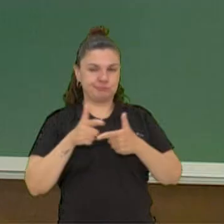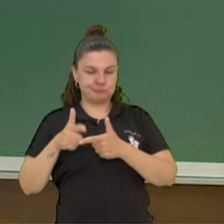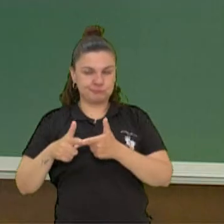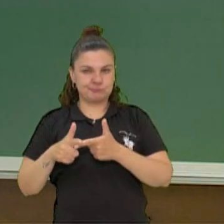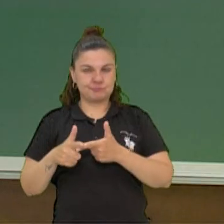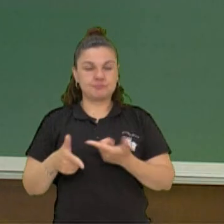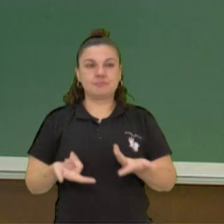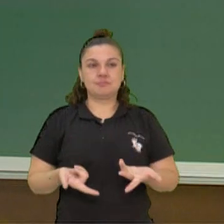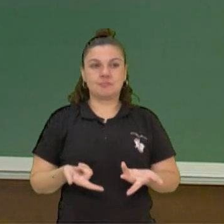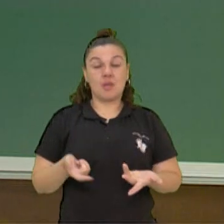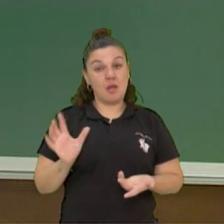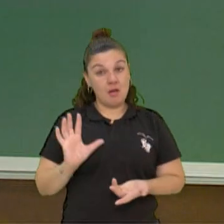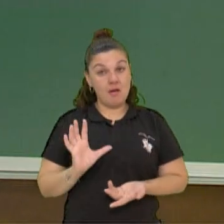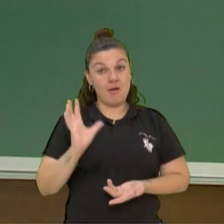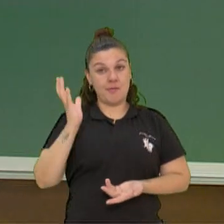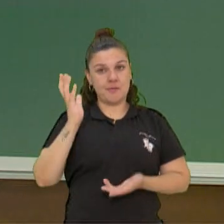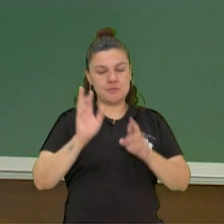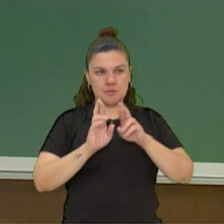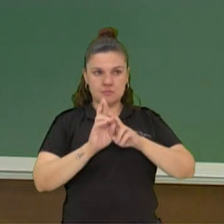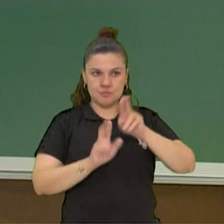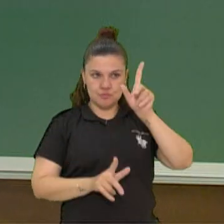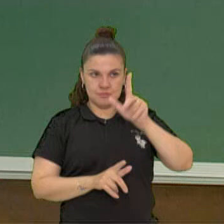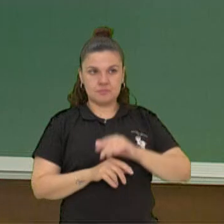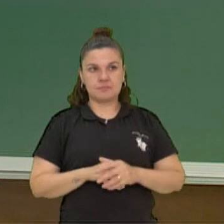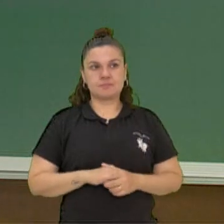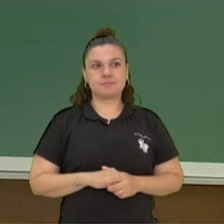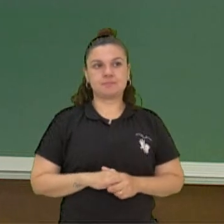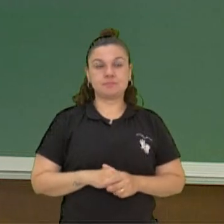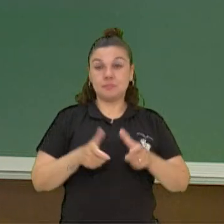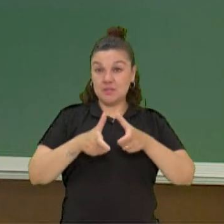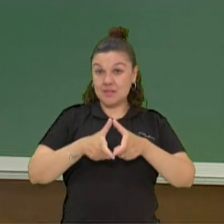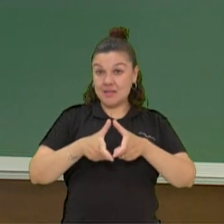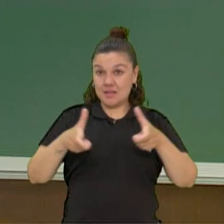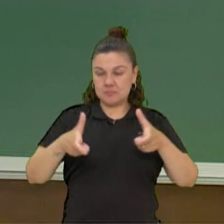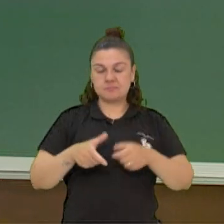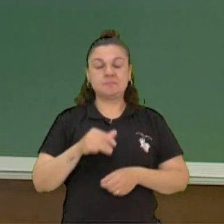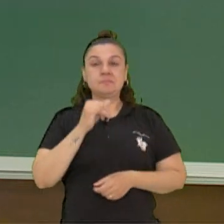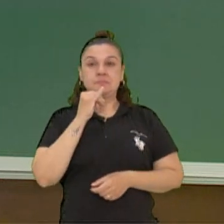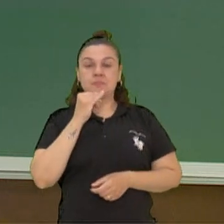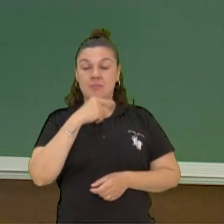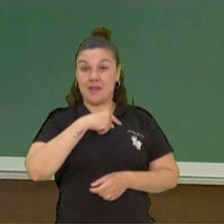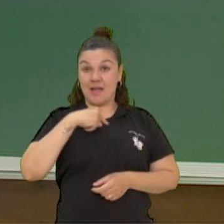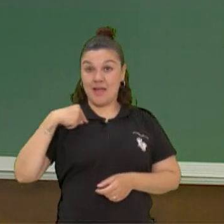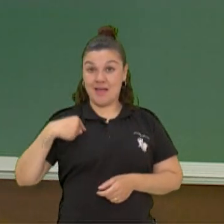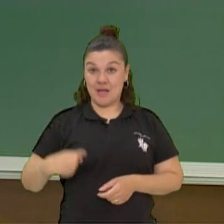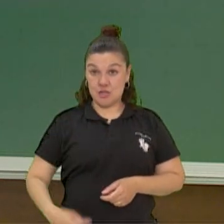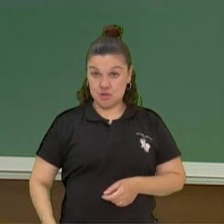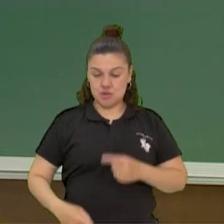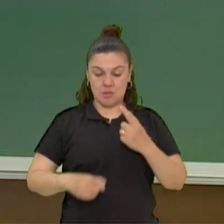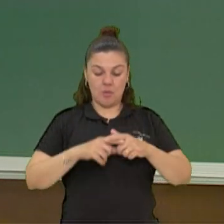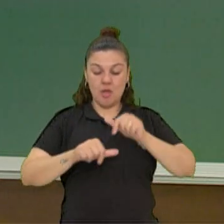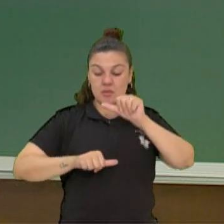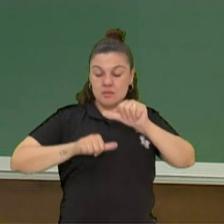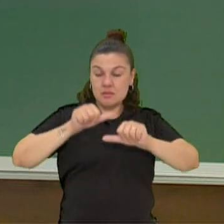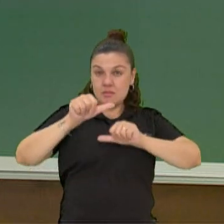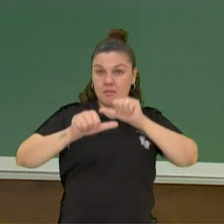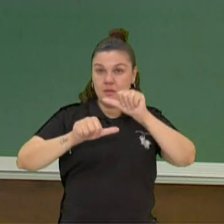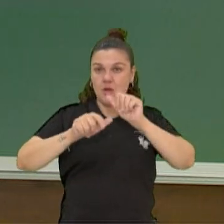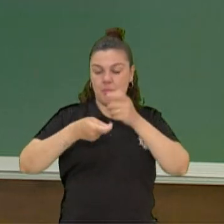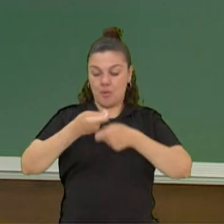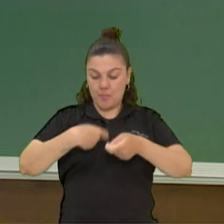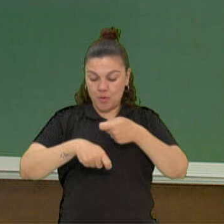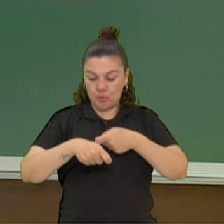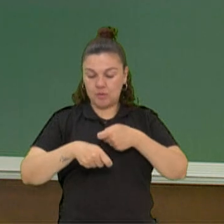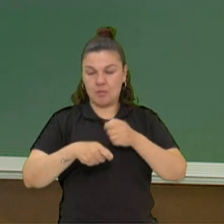para que exista essa diferença no crescimento. A China, né, devido ao desenvolvimento econômico apresentado